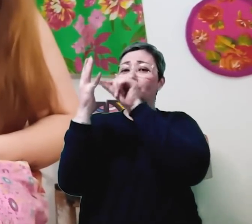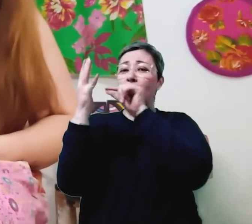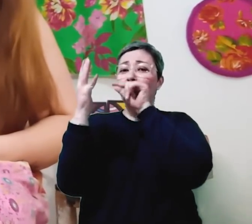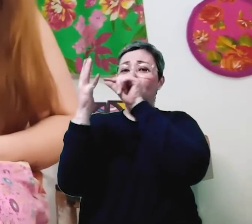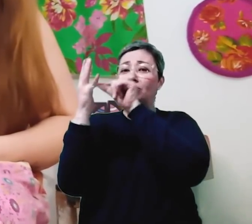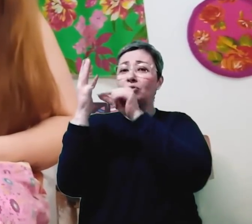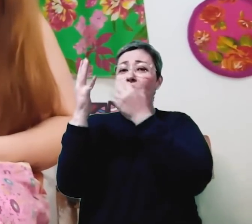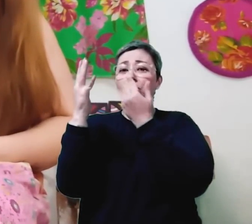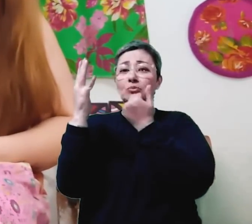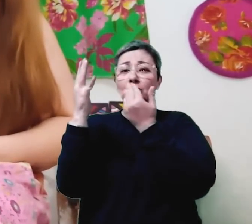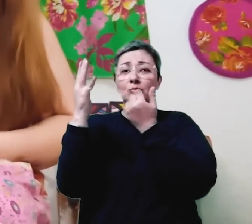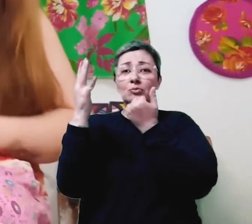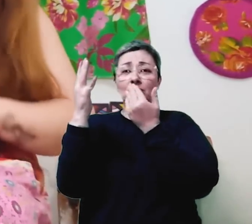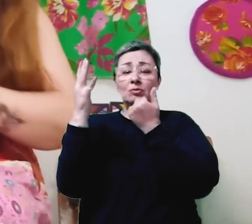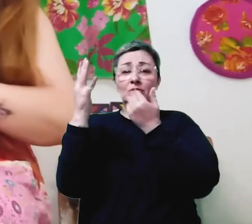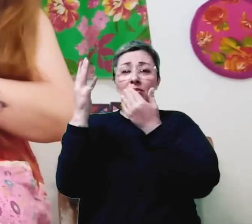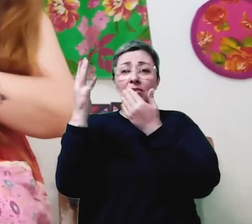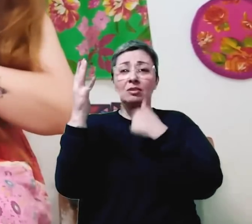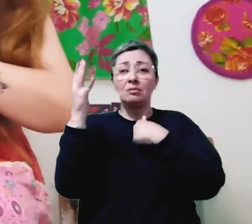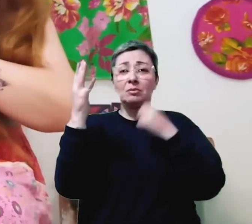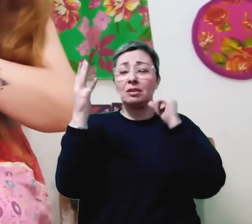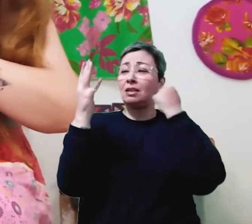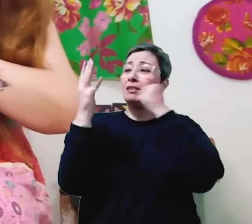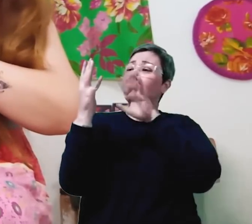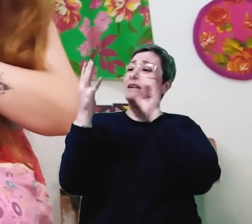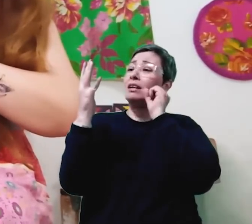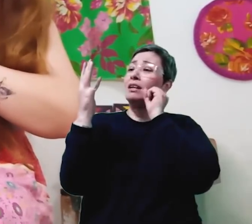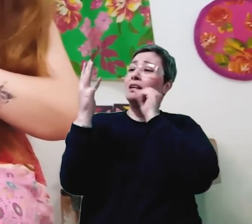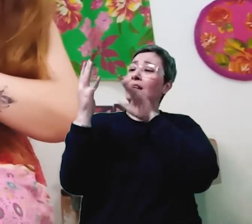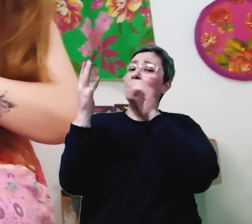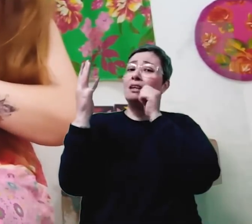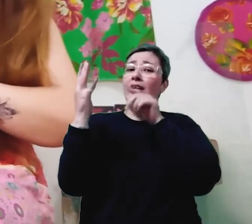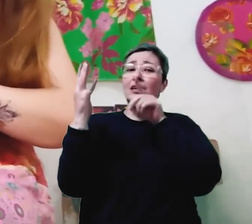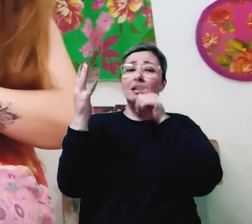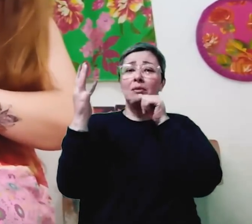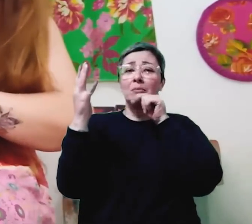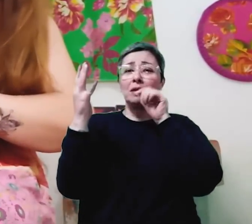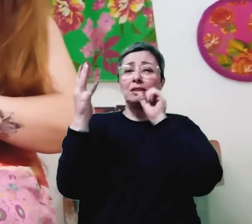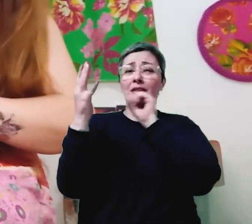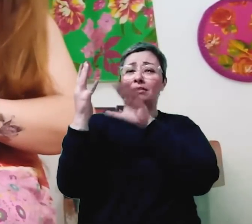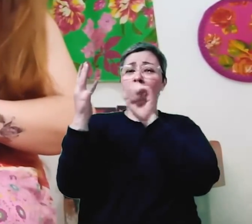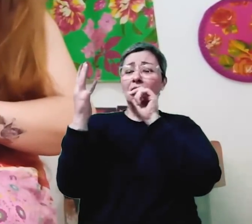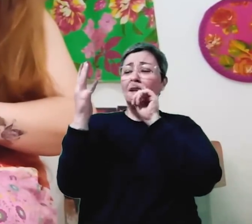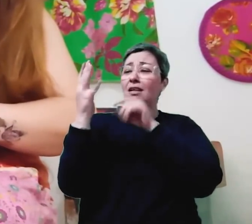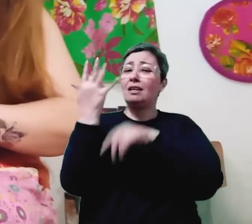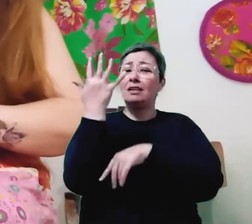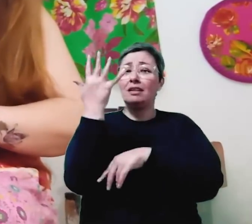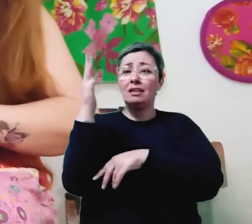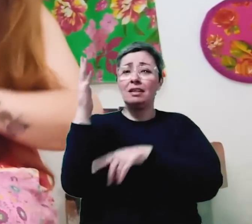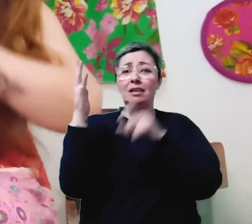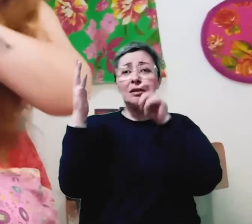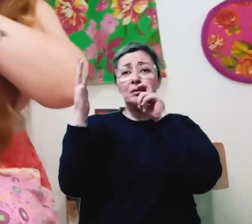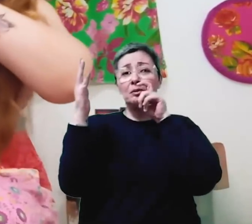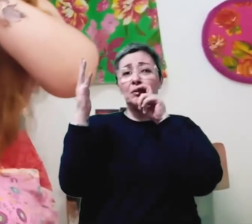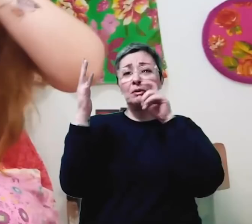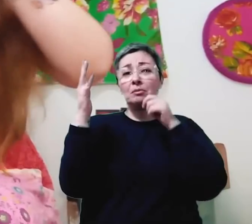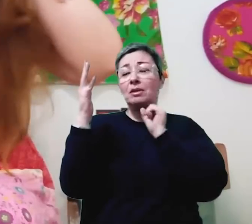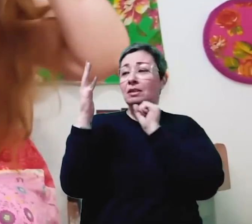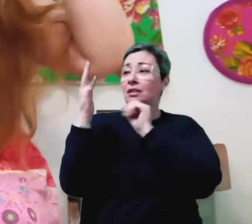passarinho comeu. Xô, passarinho da figueira do meu pai,